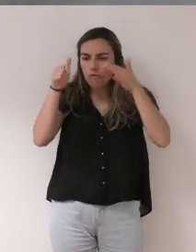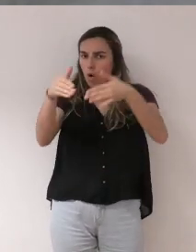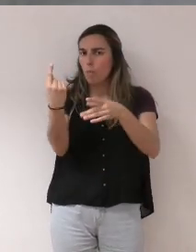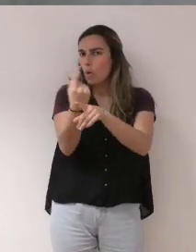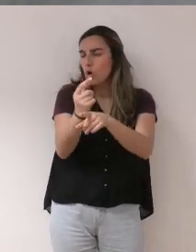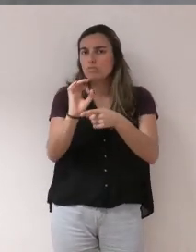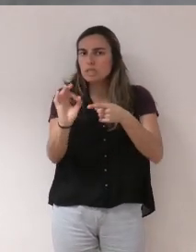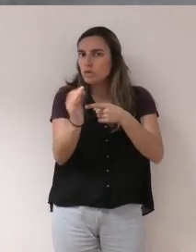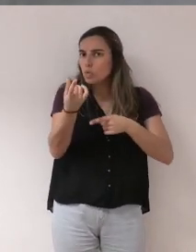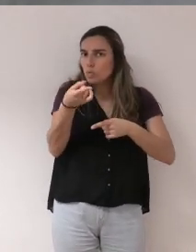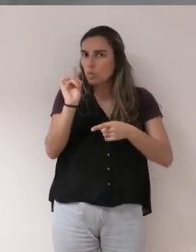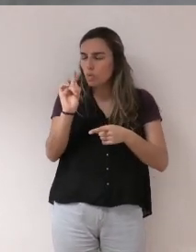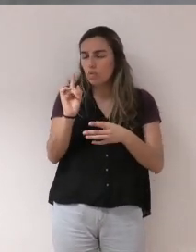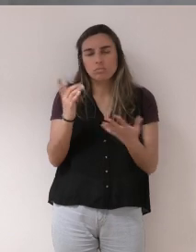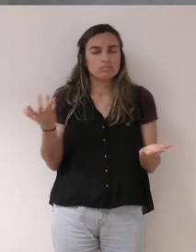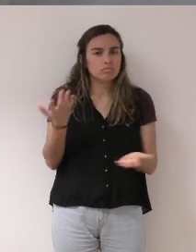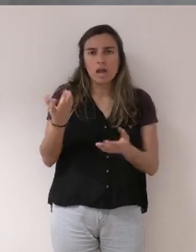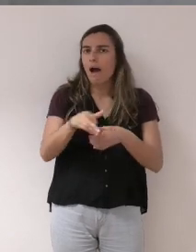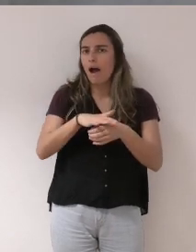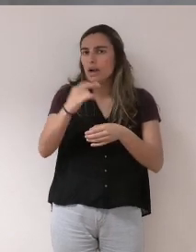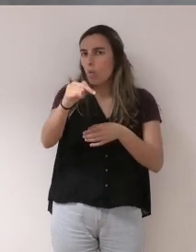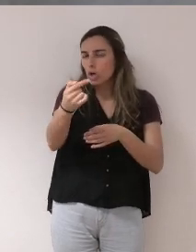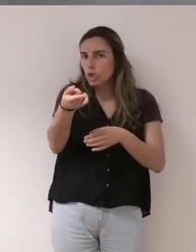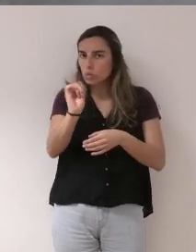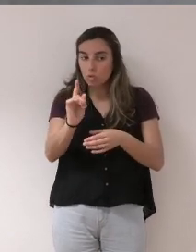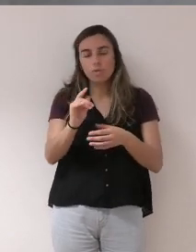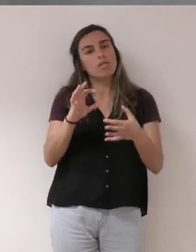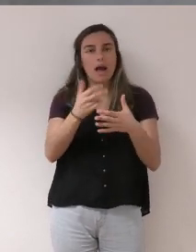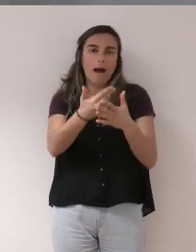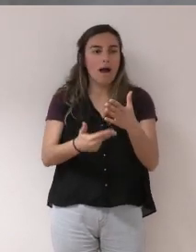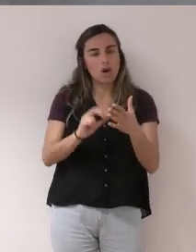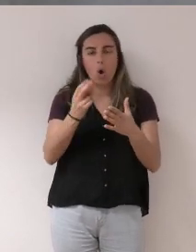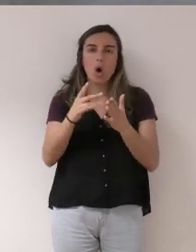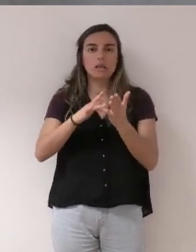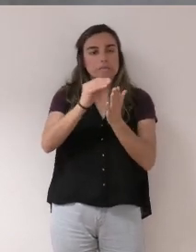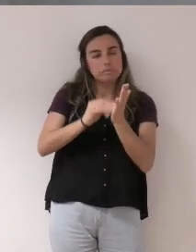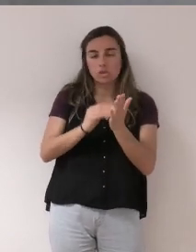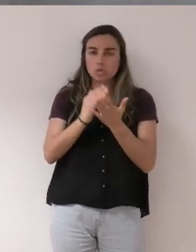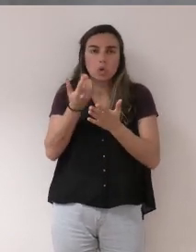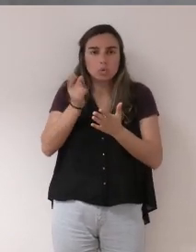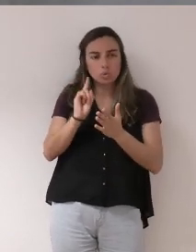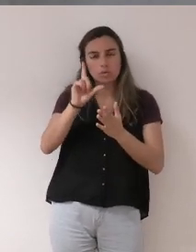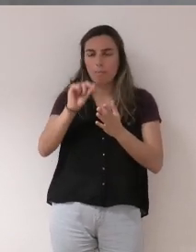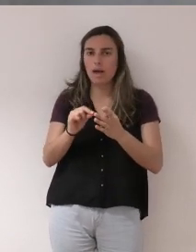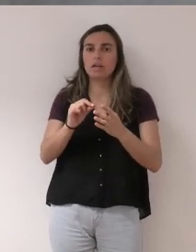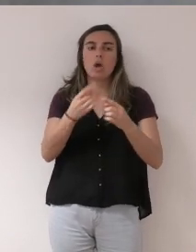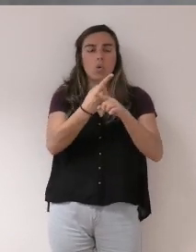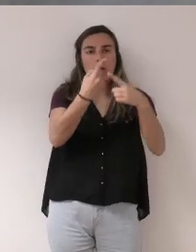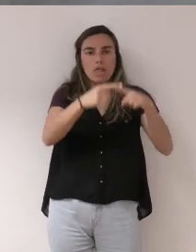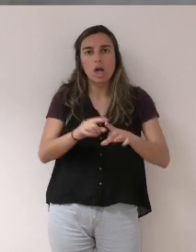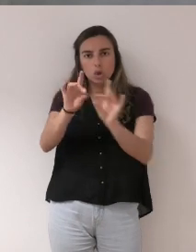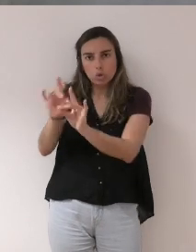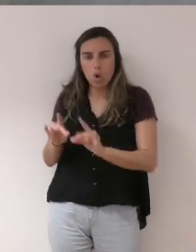num determinado ponto das artes e das literaturas, mas também é